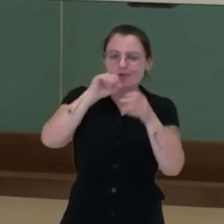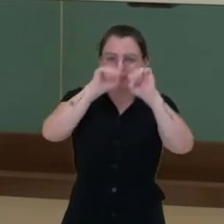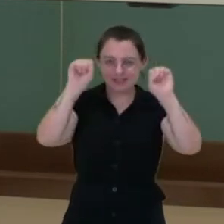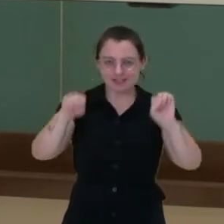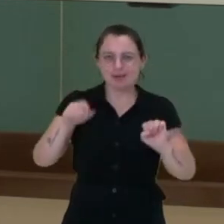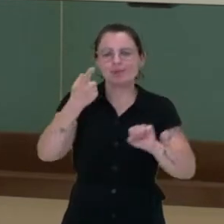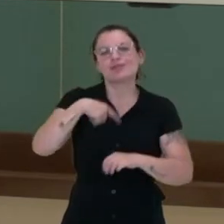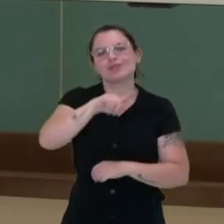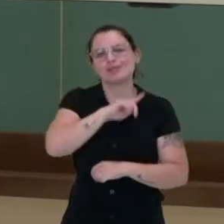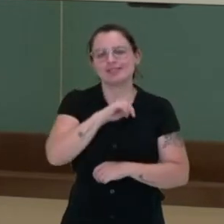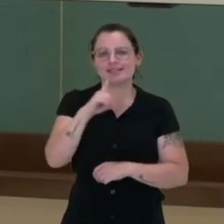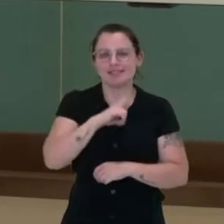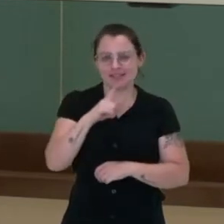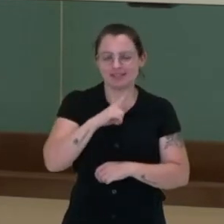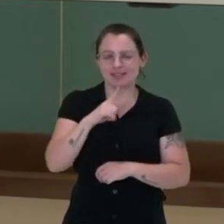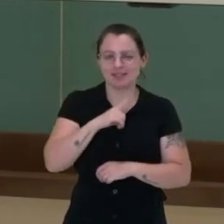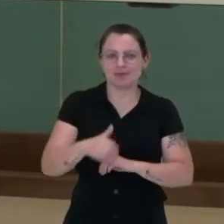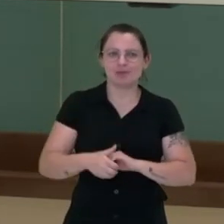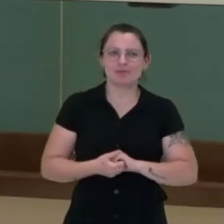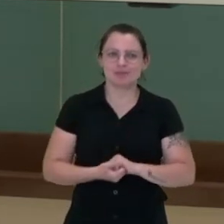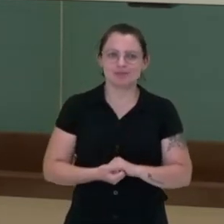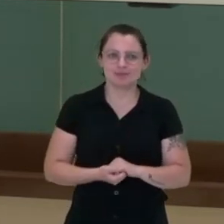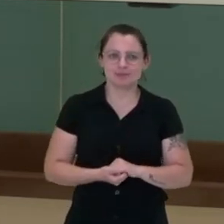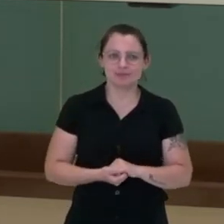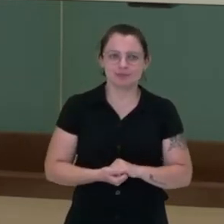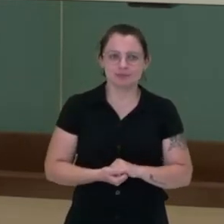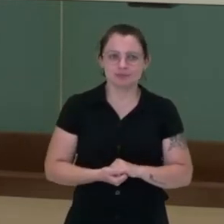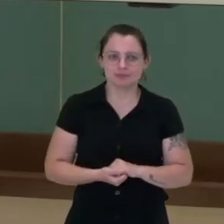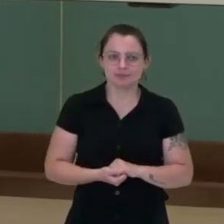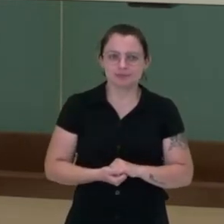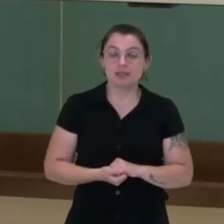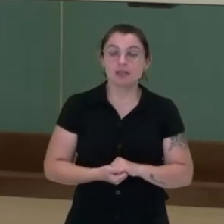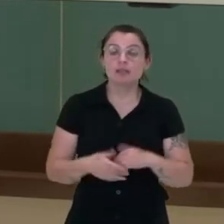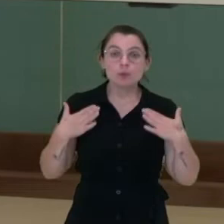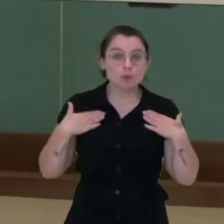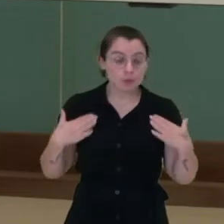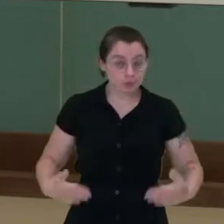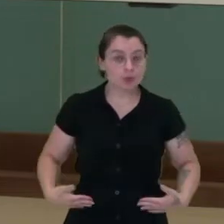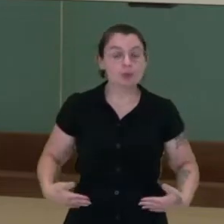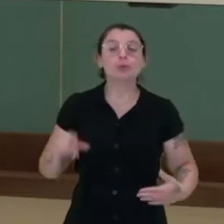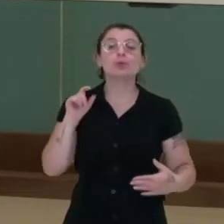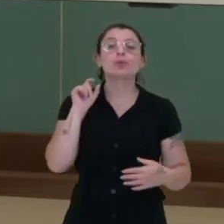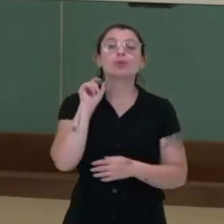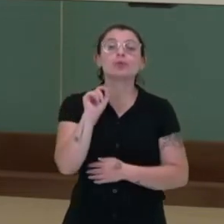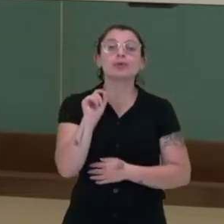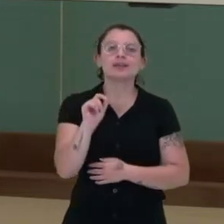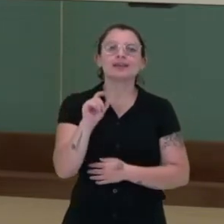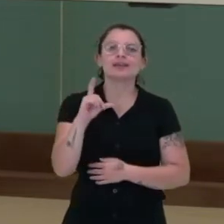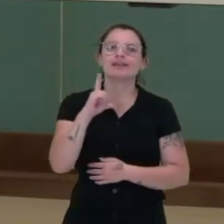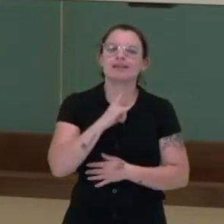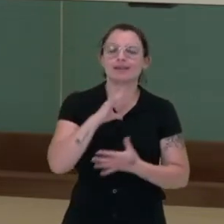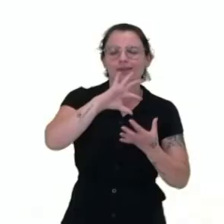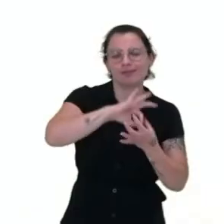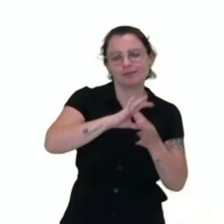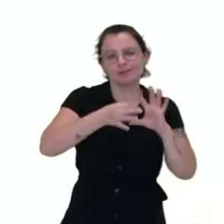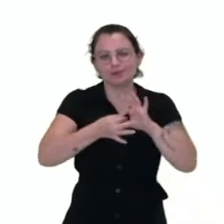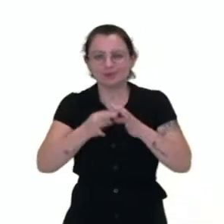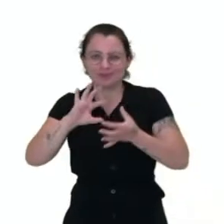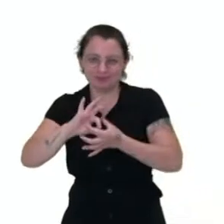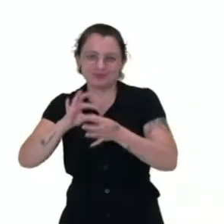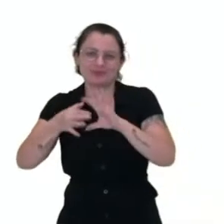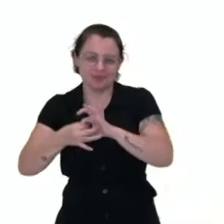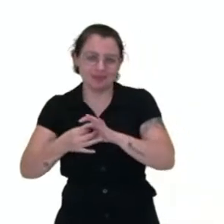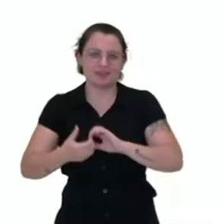quê? Os organismos, os indivíduos. Então, o corpo humano é completamente integrado. Cada